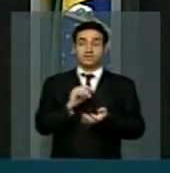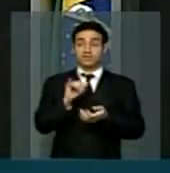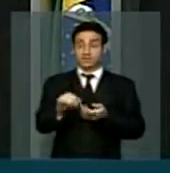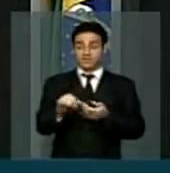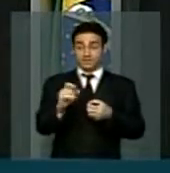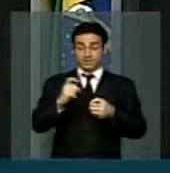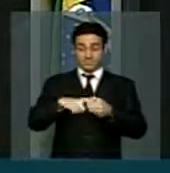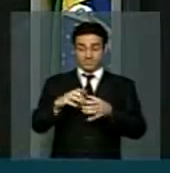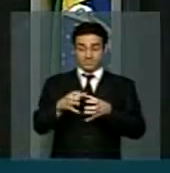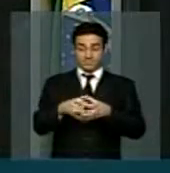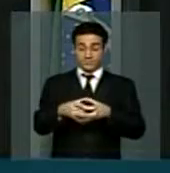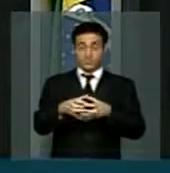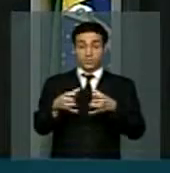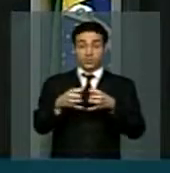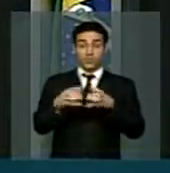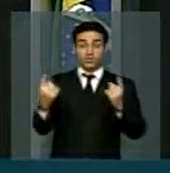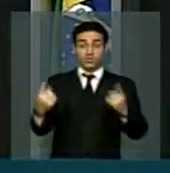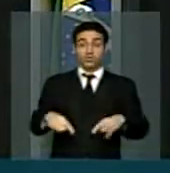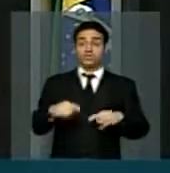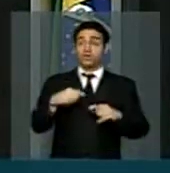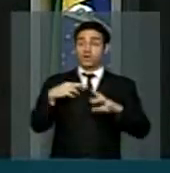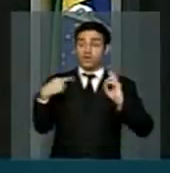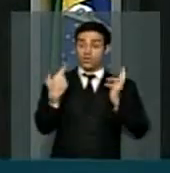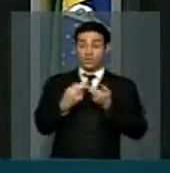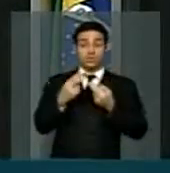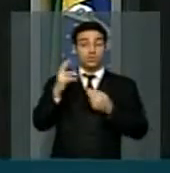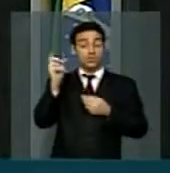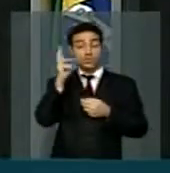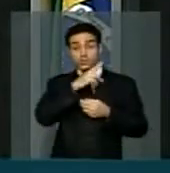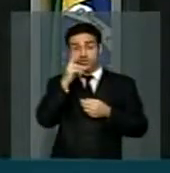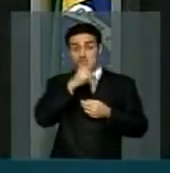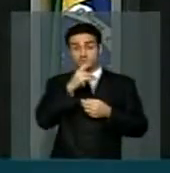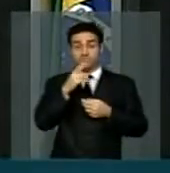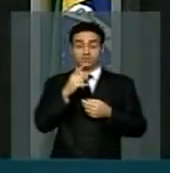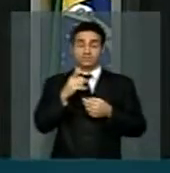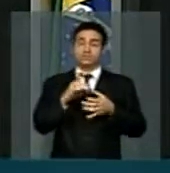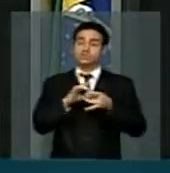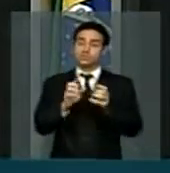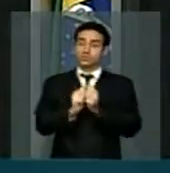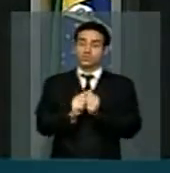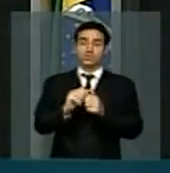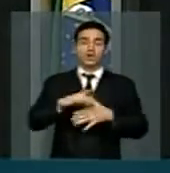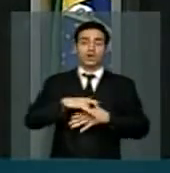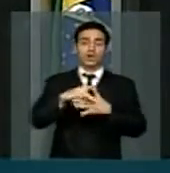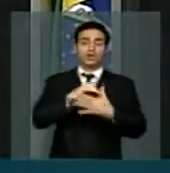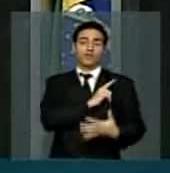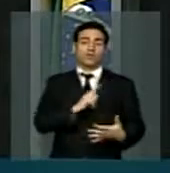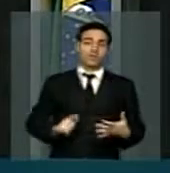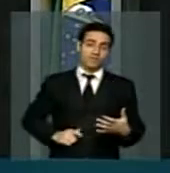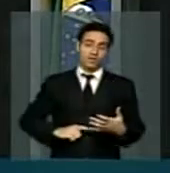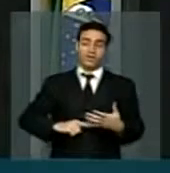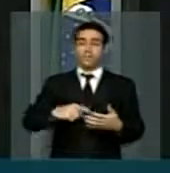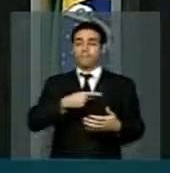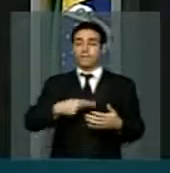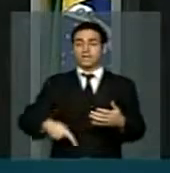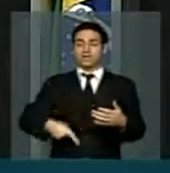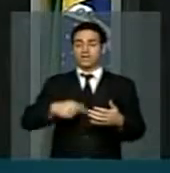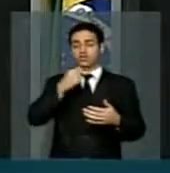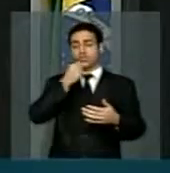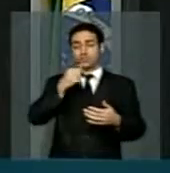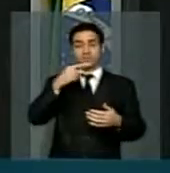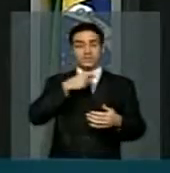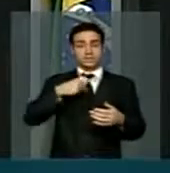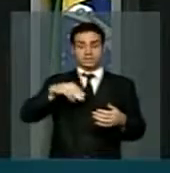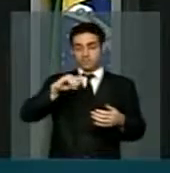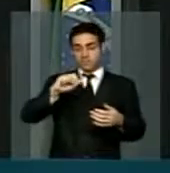base e as oposições não se reunirem urgentemente com o aval da liderança do governo e sobre a presidência do presidente Marco